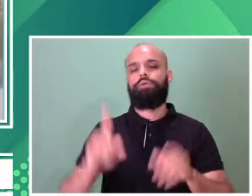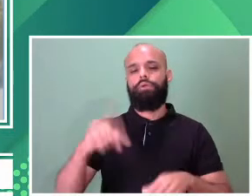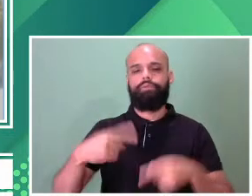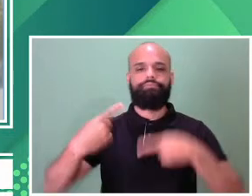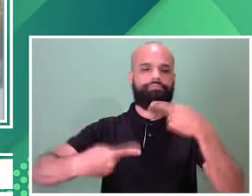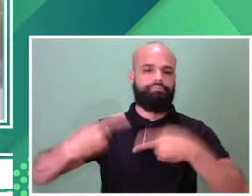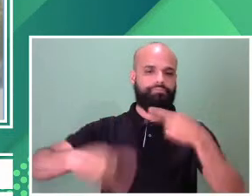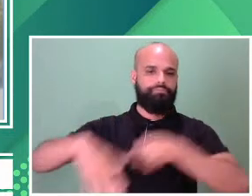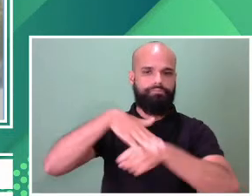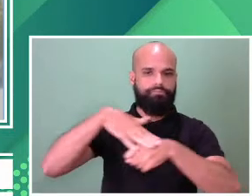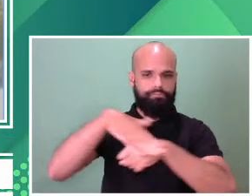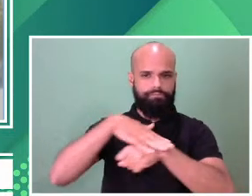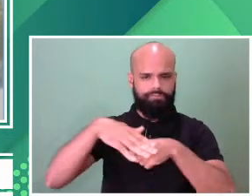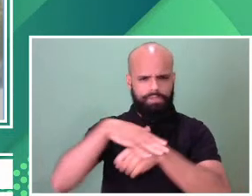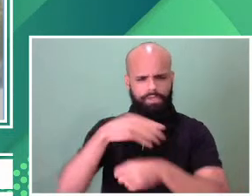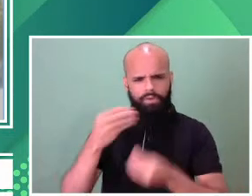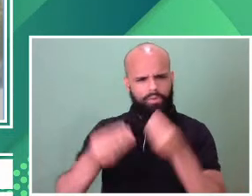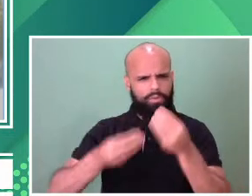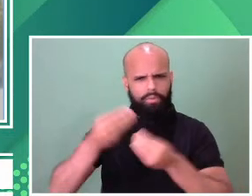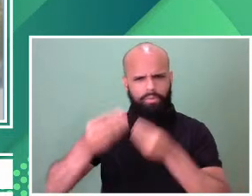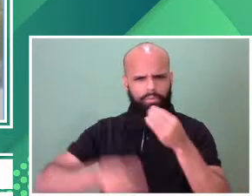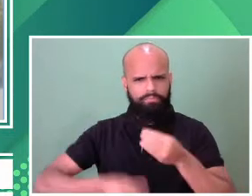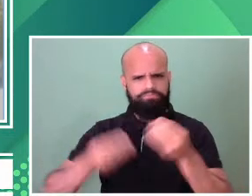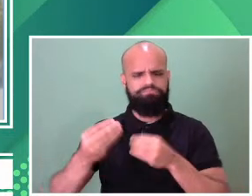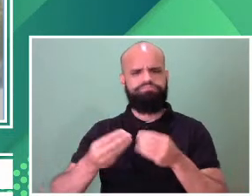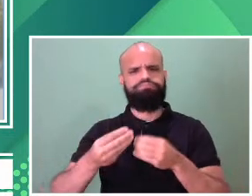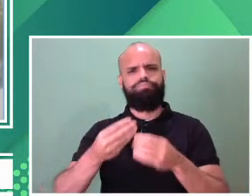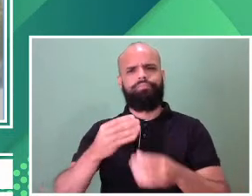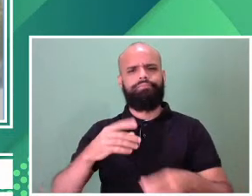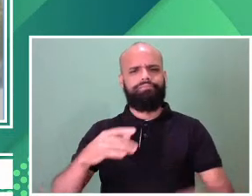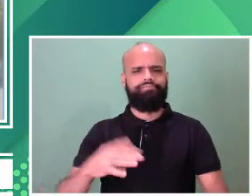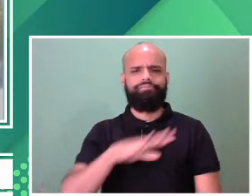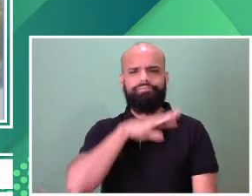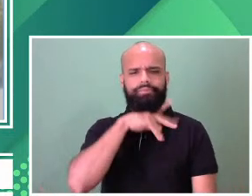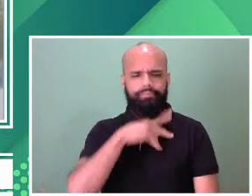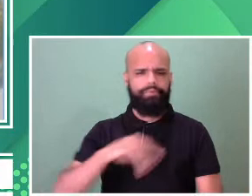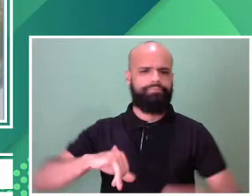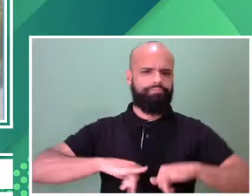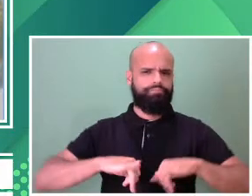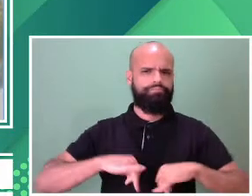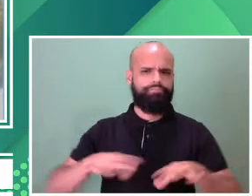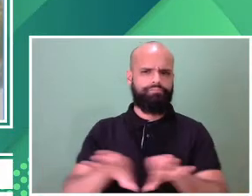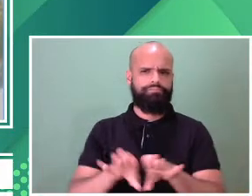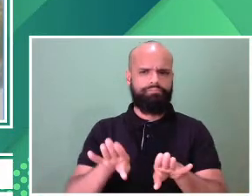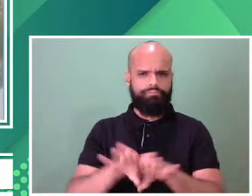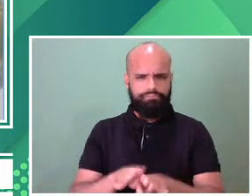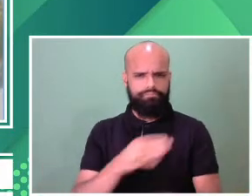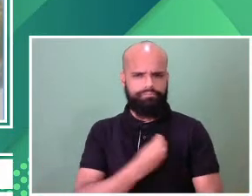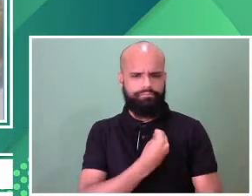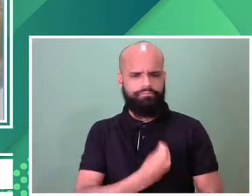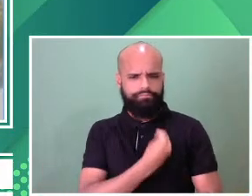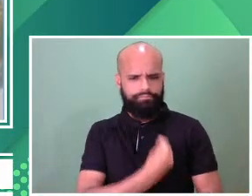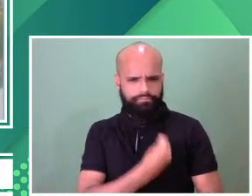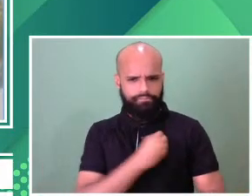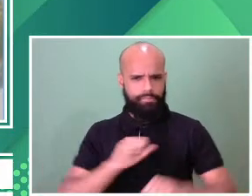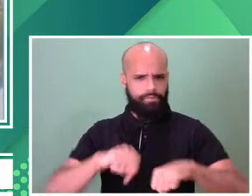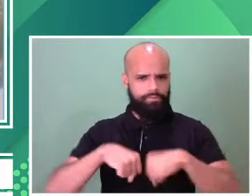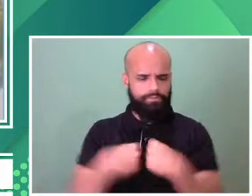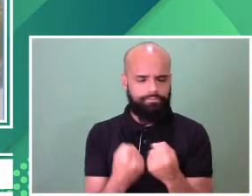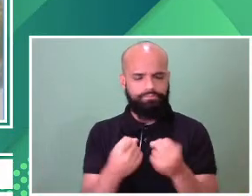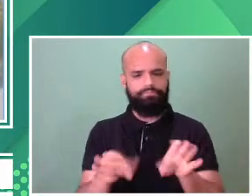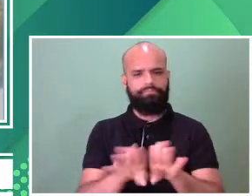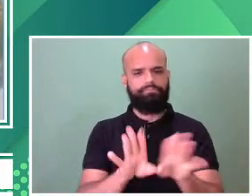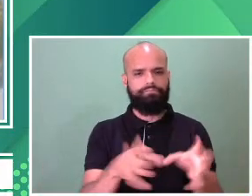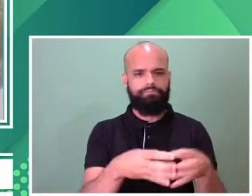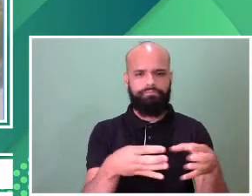a brutalização que vitimiza os não humanos, evidenciando esforços coletivos para o